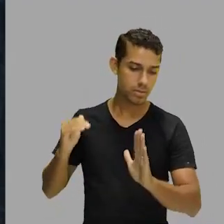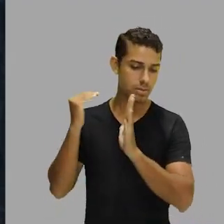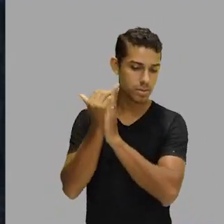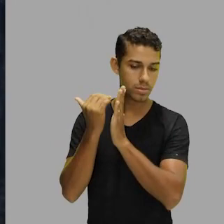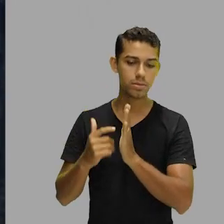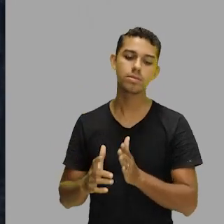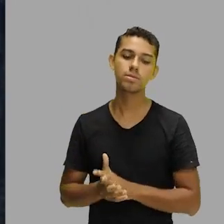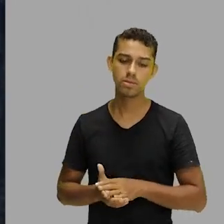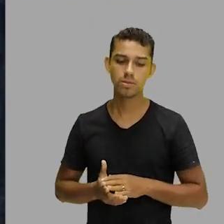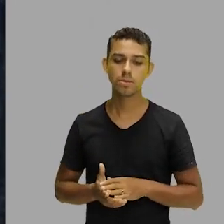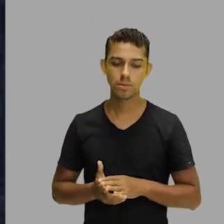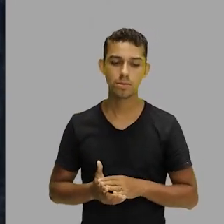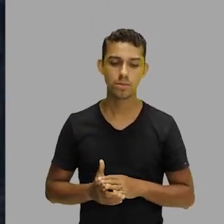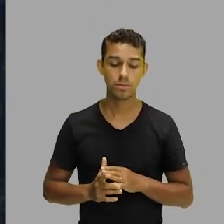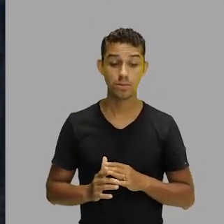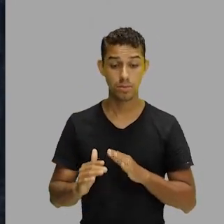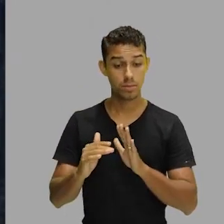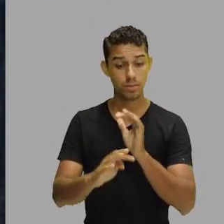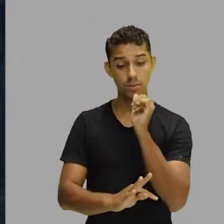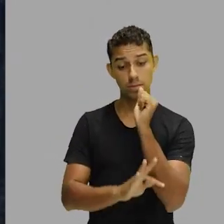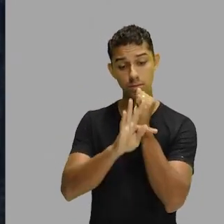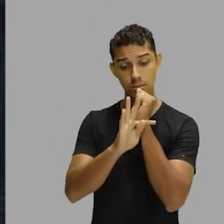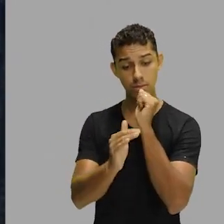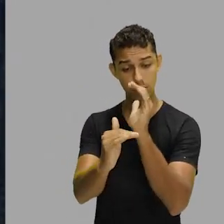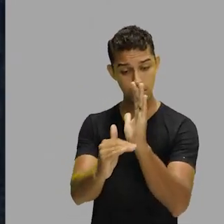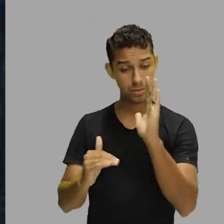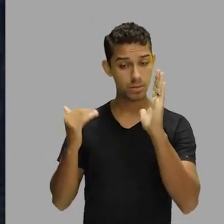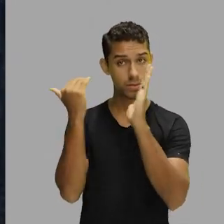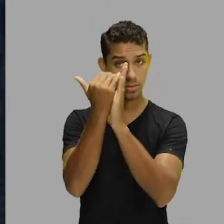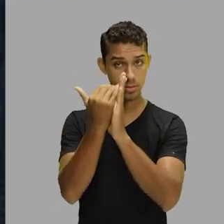né? Alta temperatura.